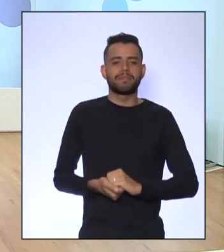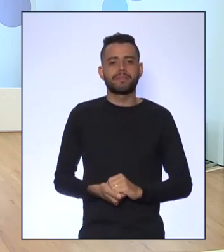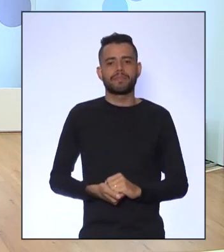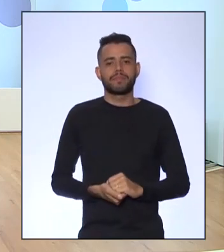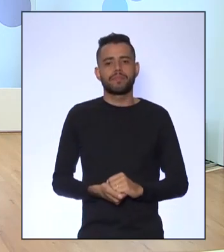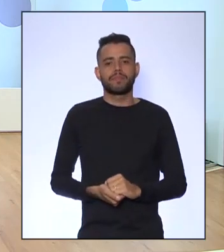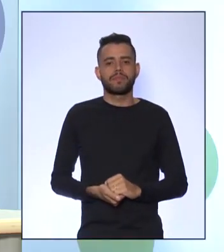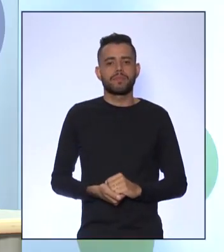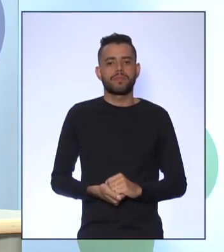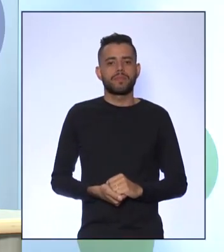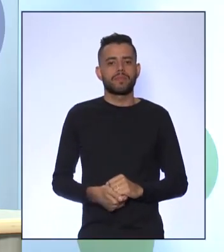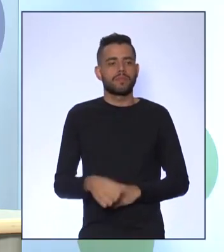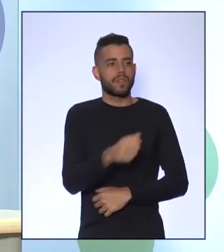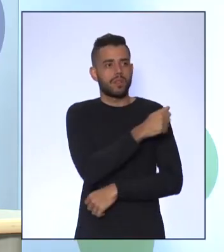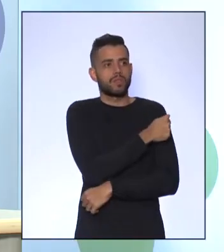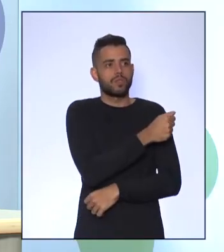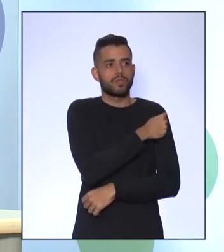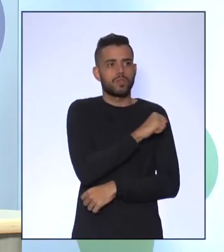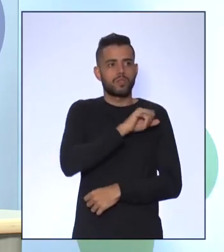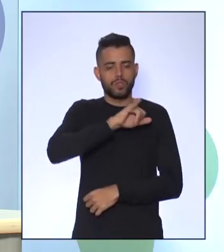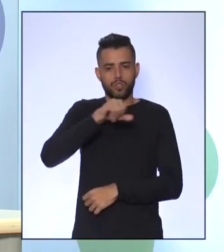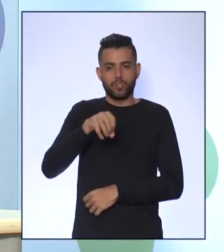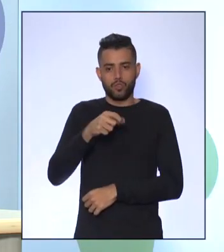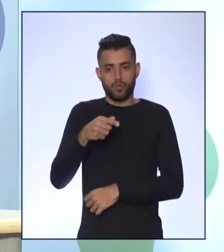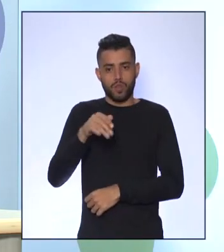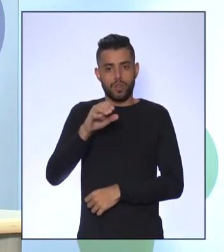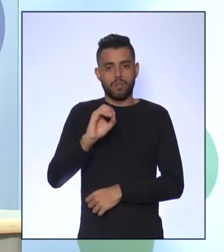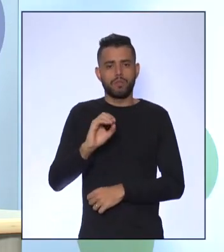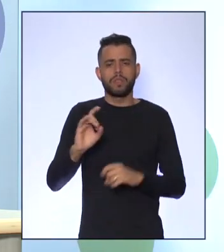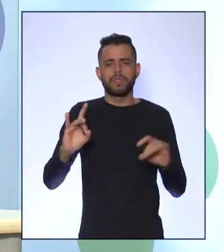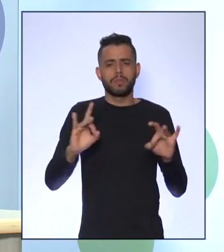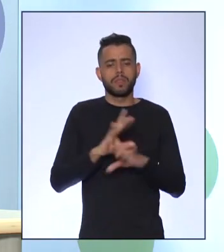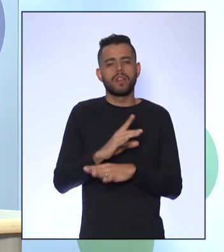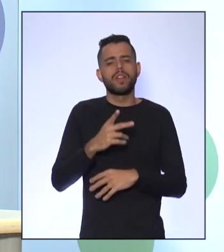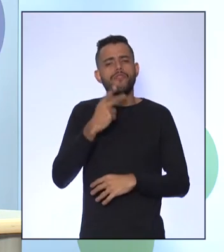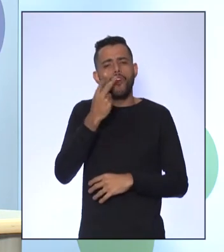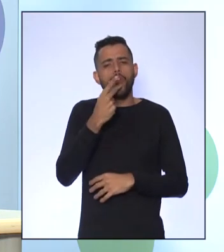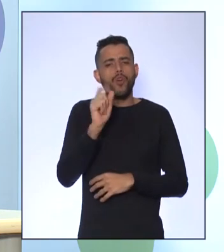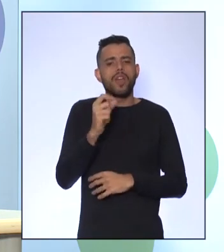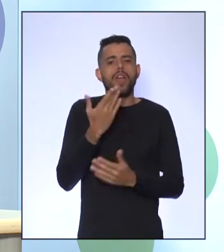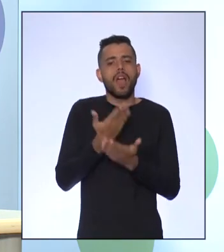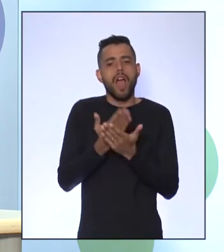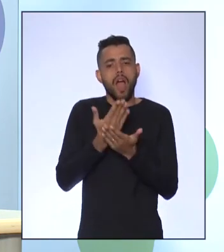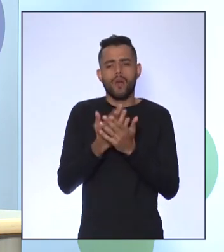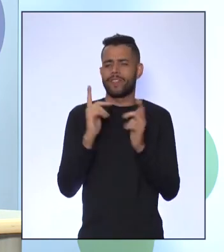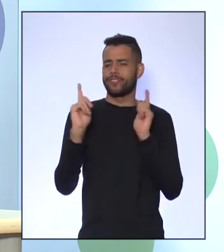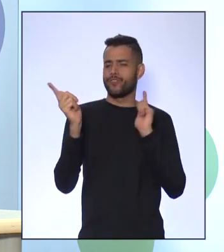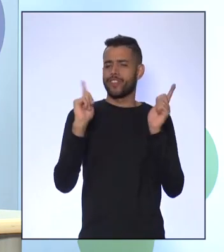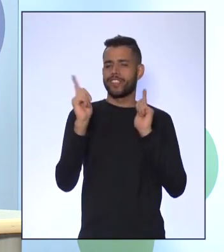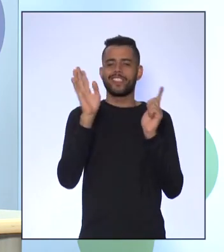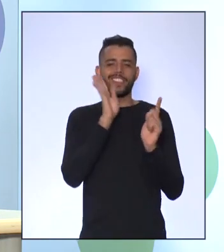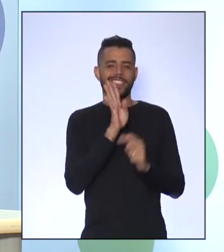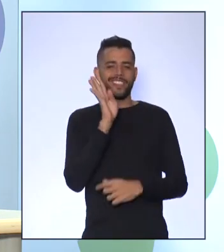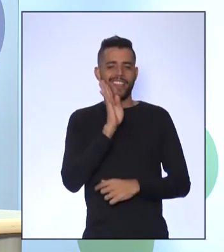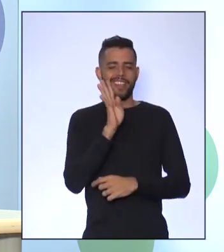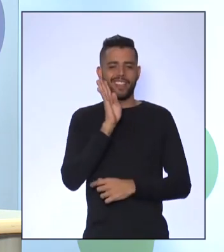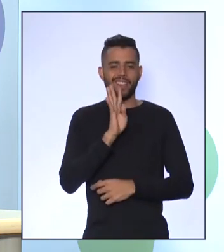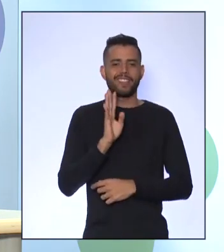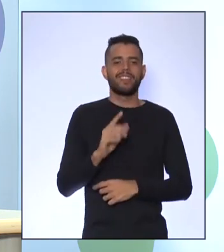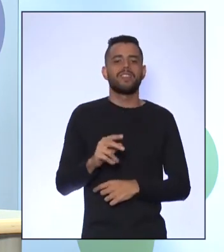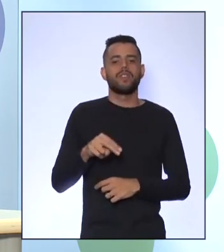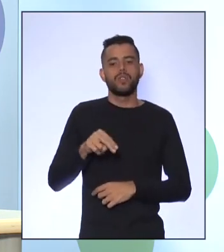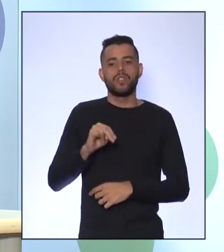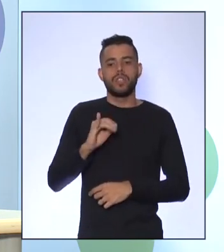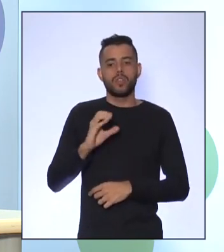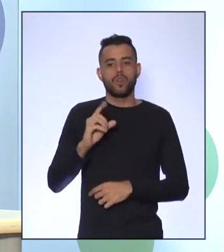Os nossos alunos aqui, o João Pedro, para nós finalizarmos a nossa aula, o João Pedro comentou que a aula estava divertida. O